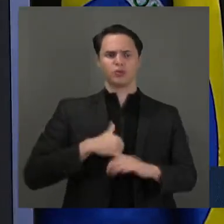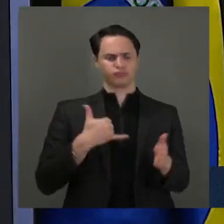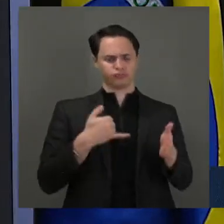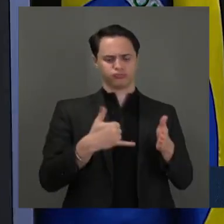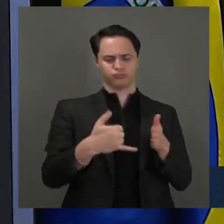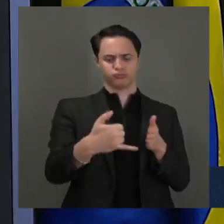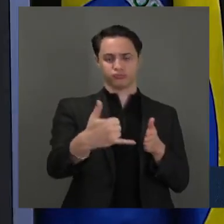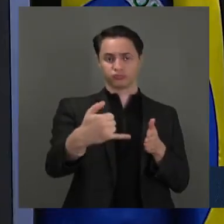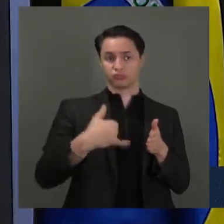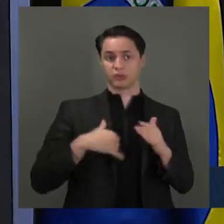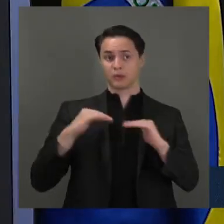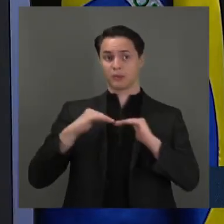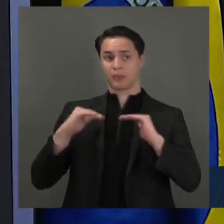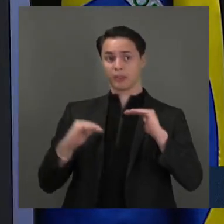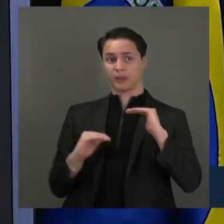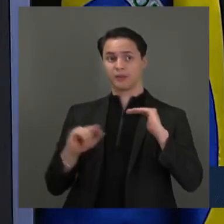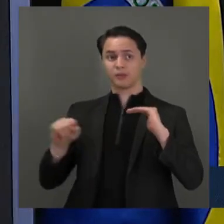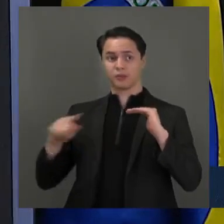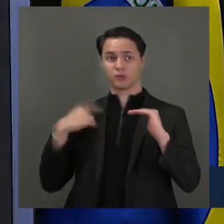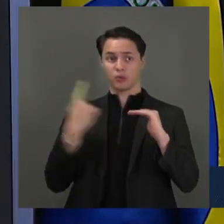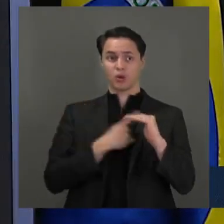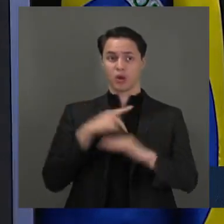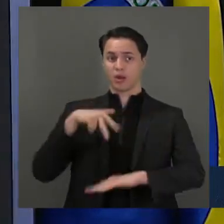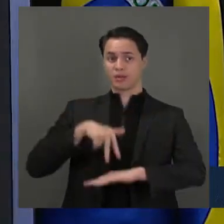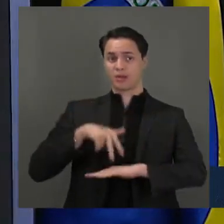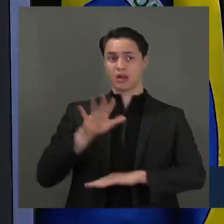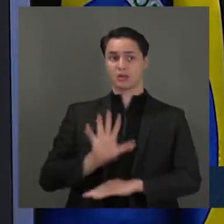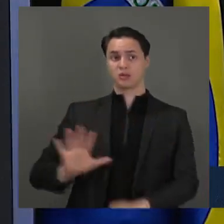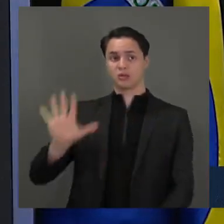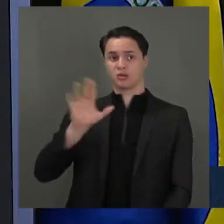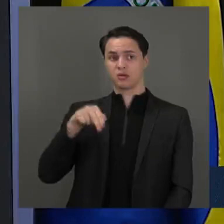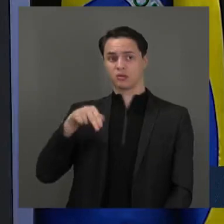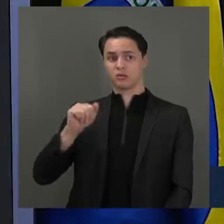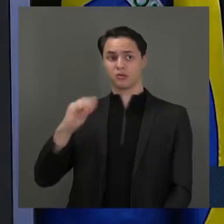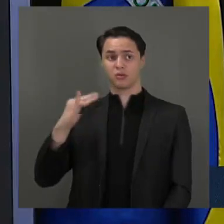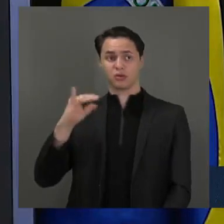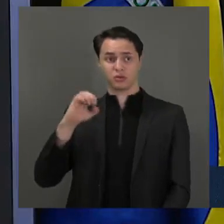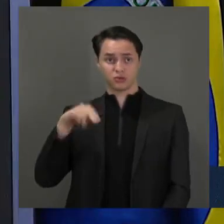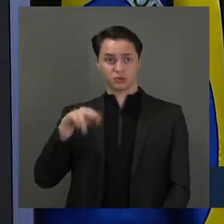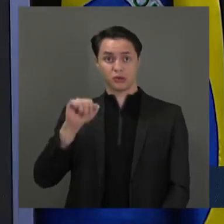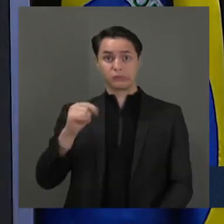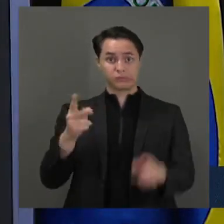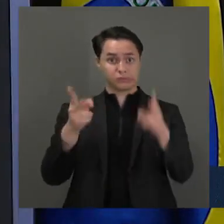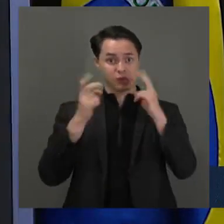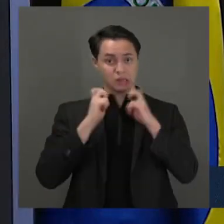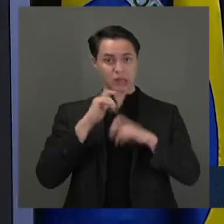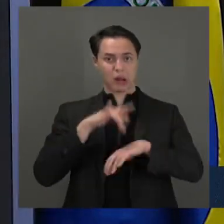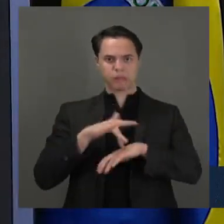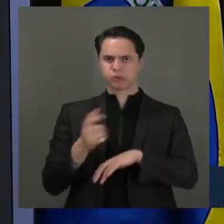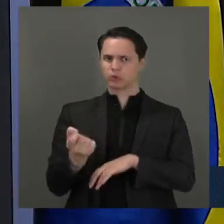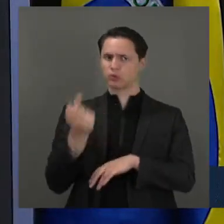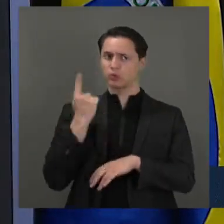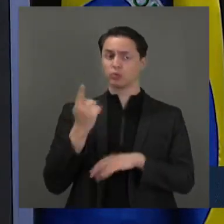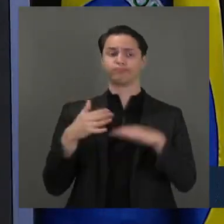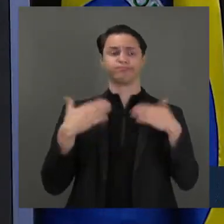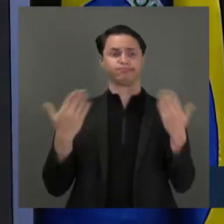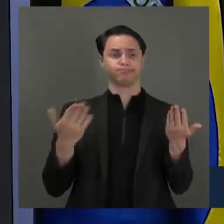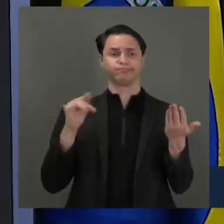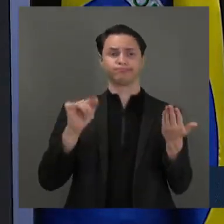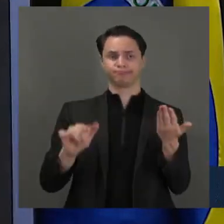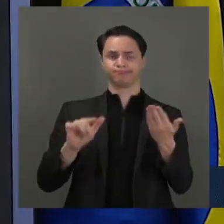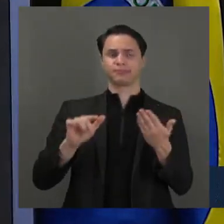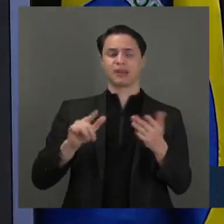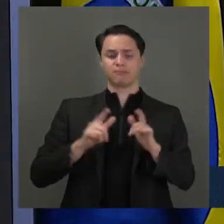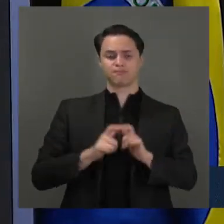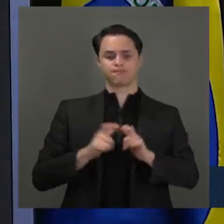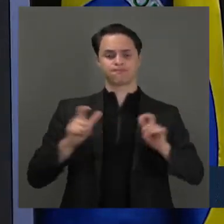detrimento da nossa posição nacional. Vejam que absurdo. esse convênio, seguramente, foi um dos